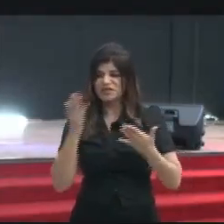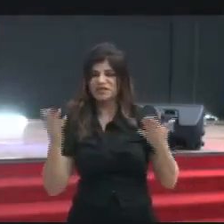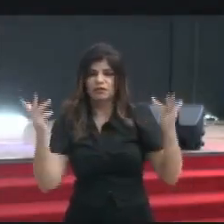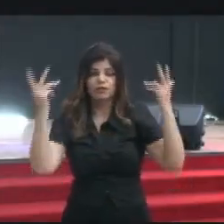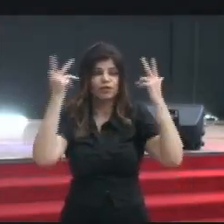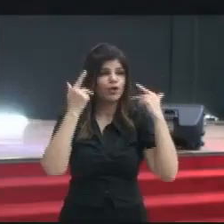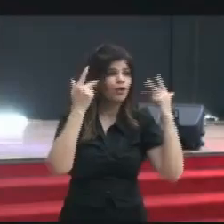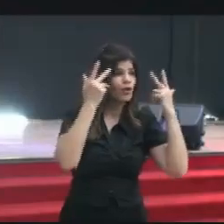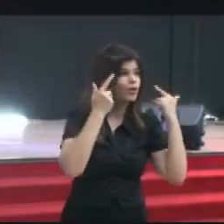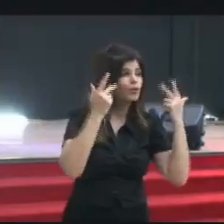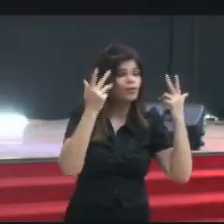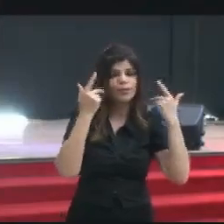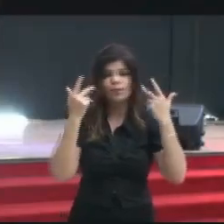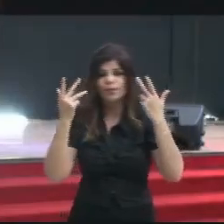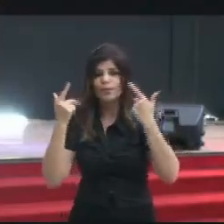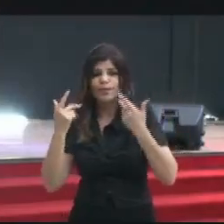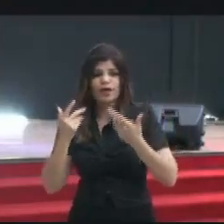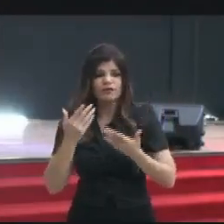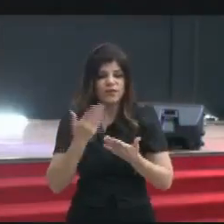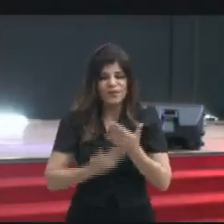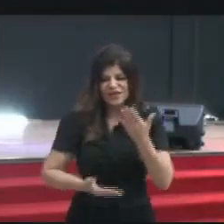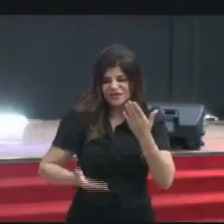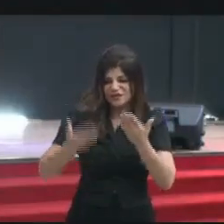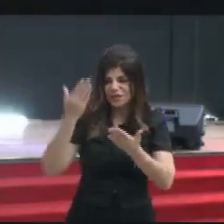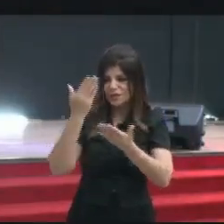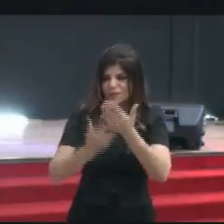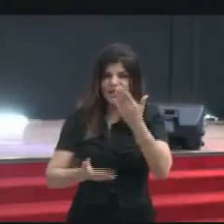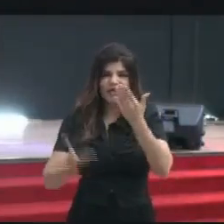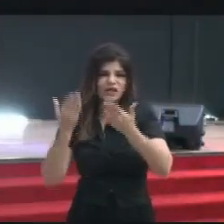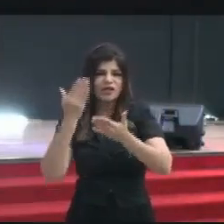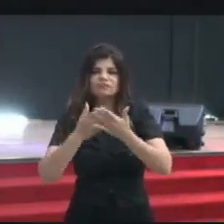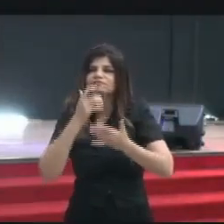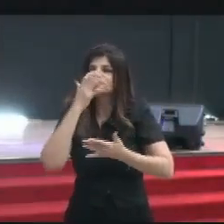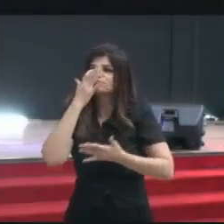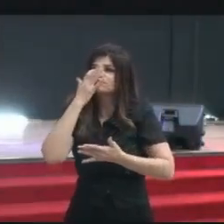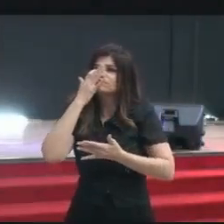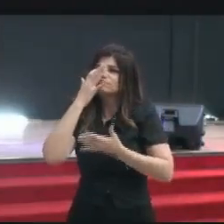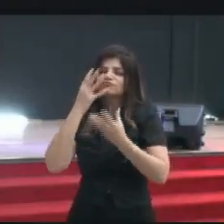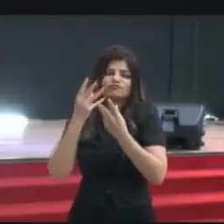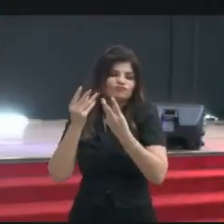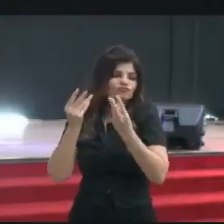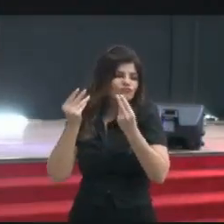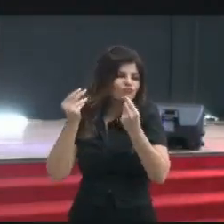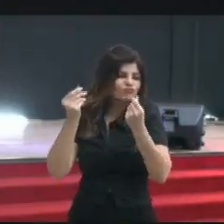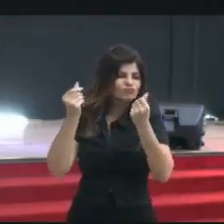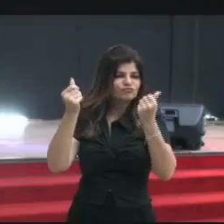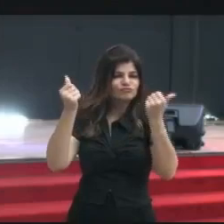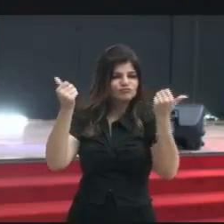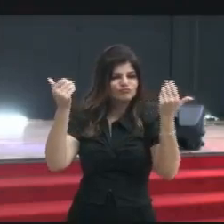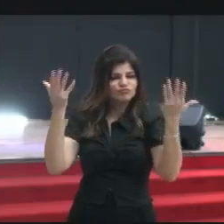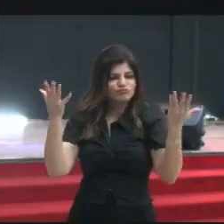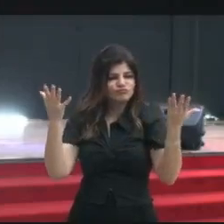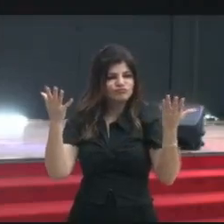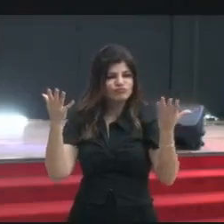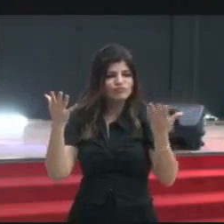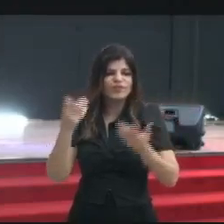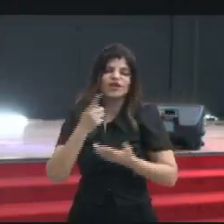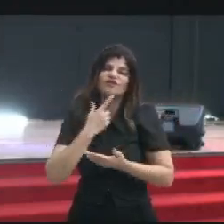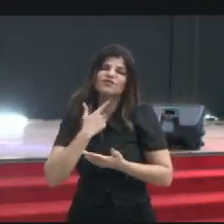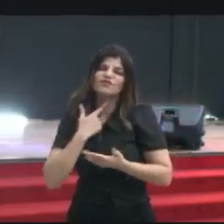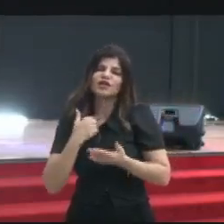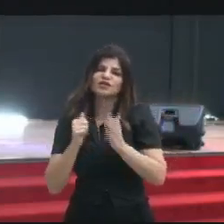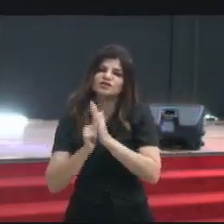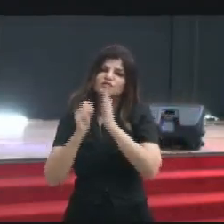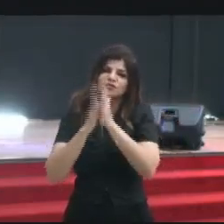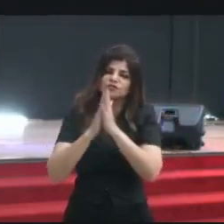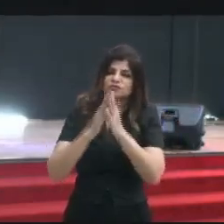automático, porque você vai perdendo a sua intimidade com Deus, você vai perdendo o fervor, você